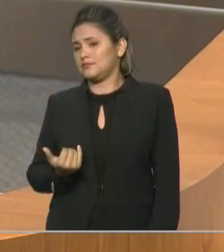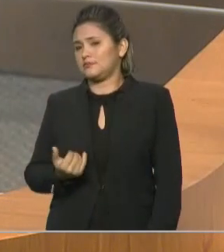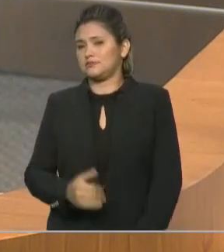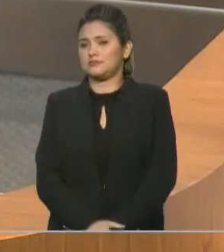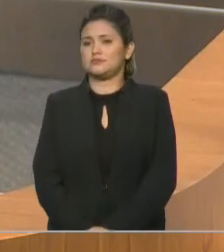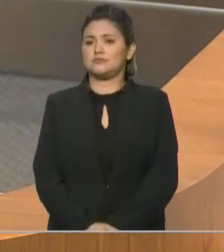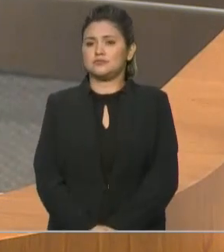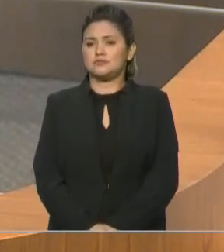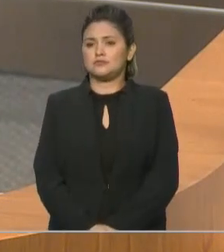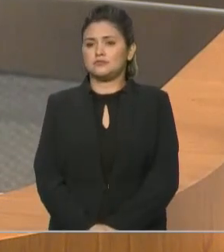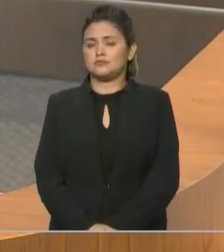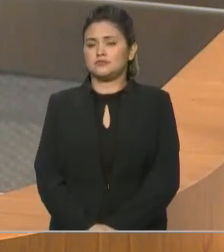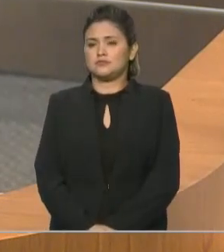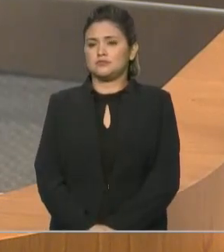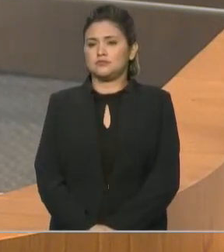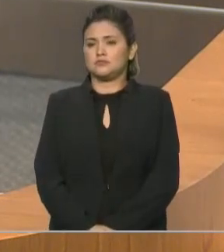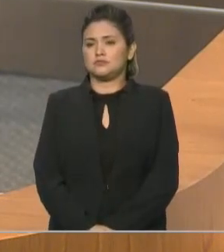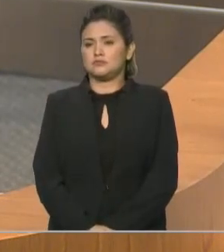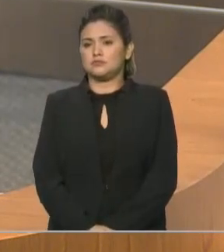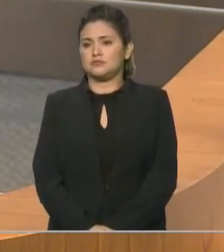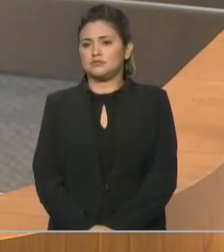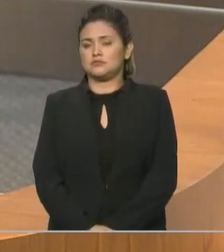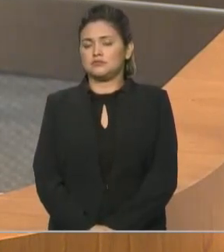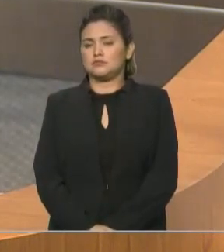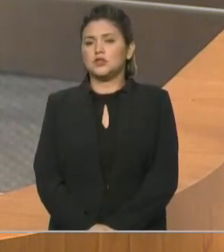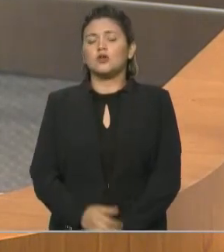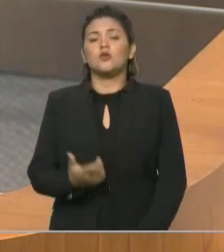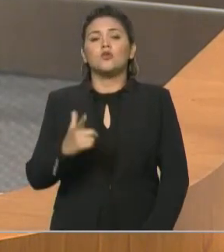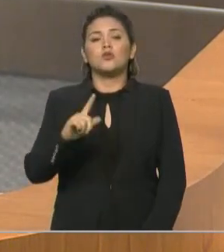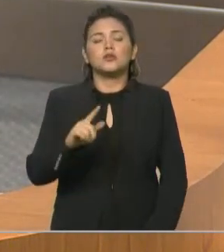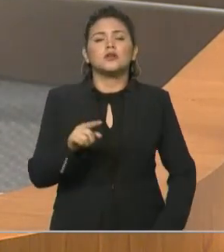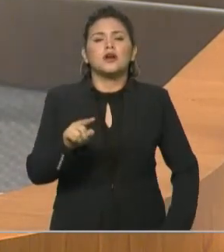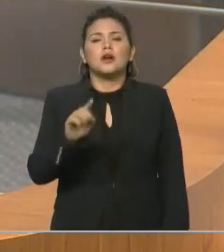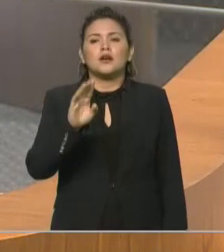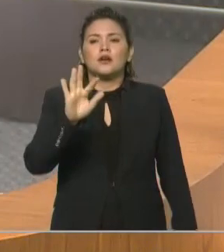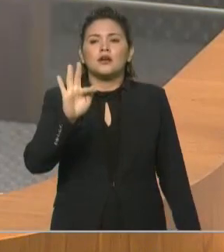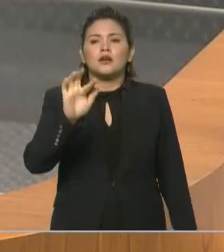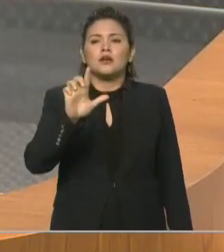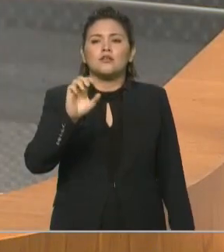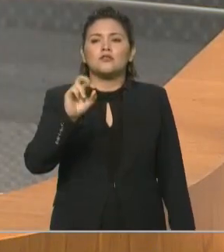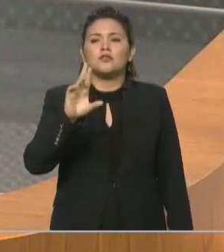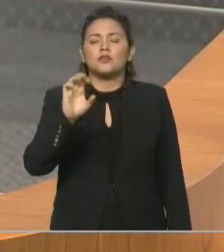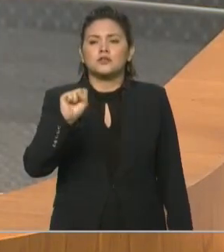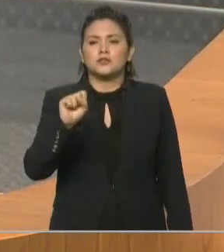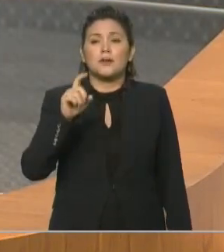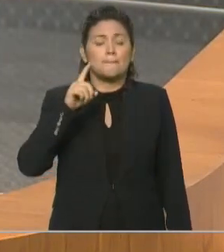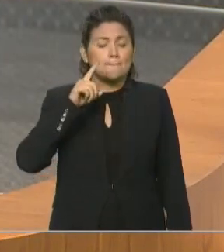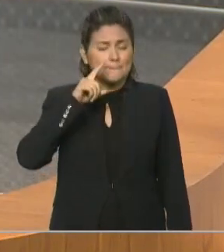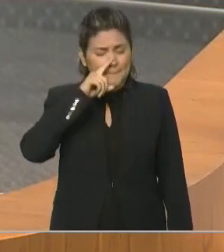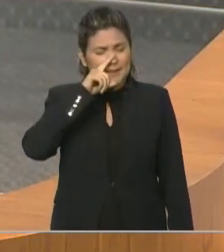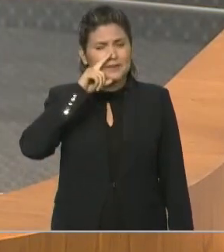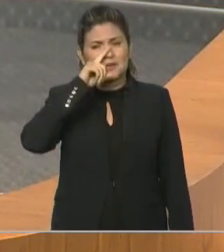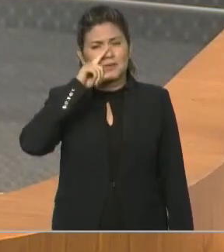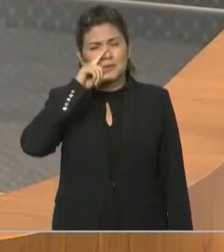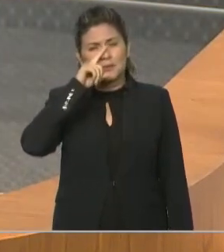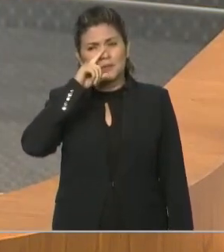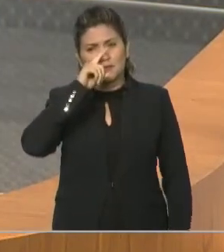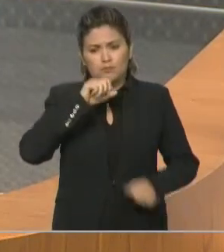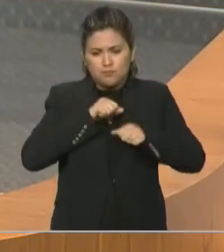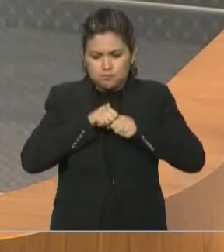A outra, do Flores, de alto risco e de alto potencial de